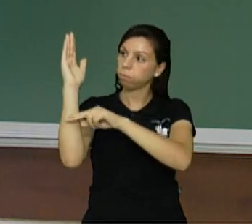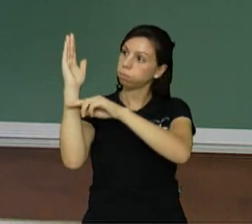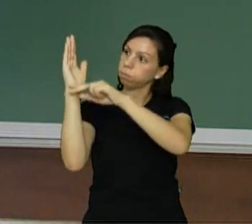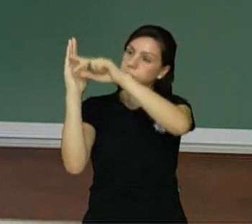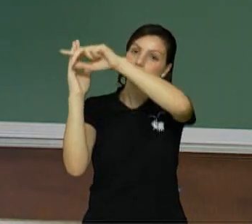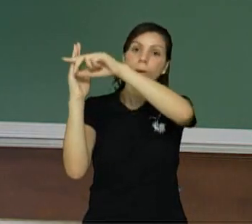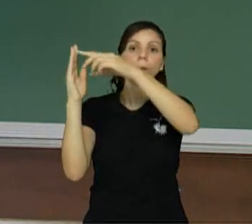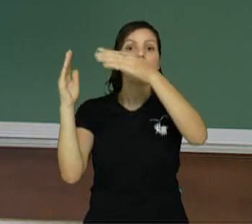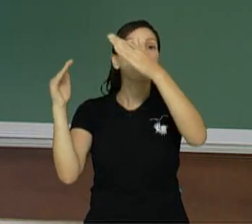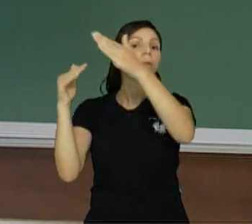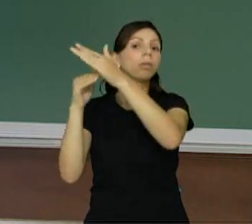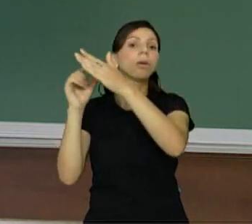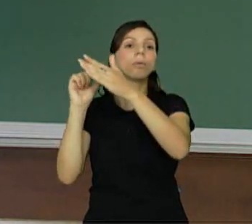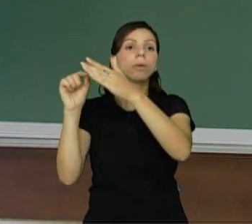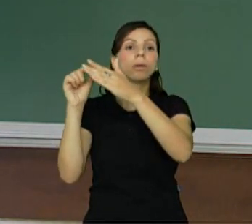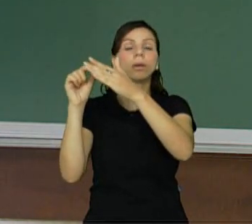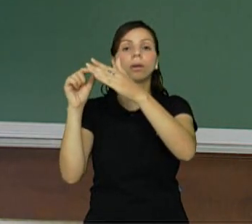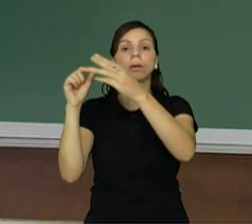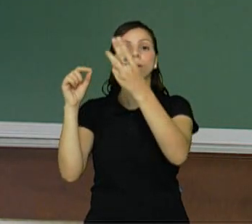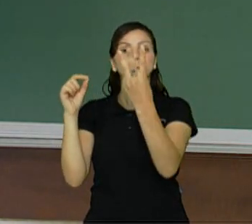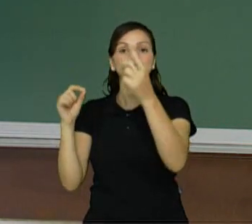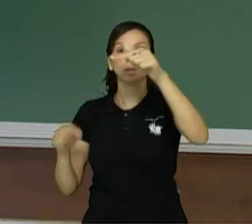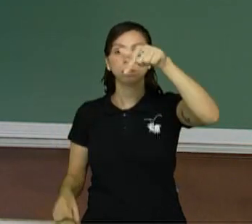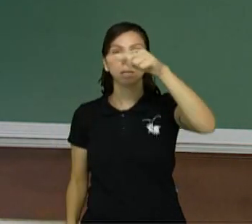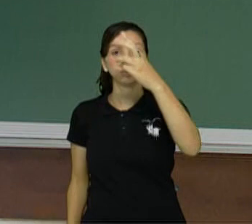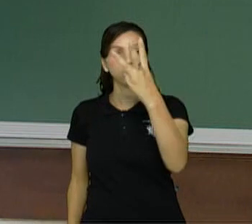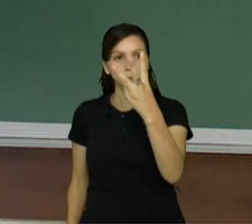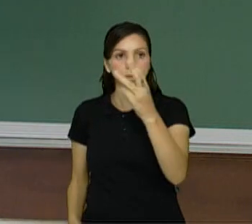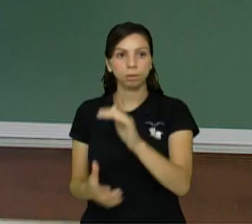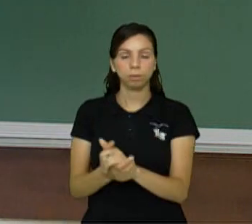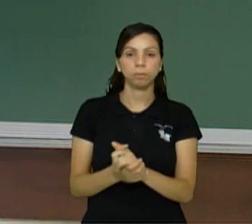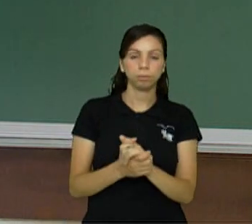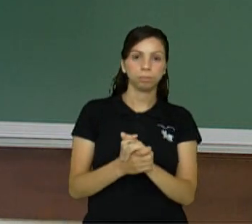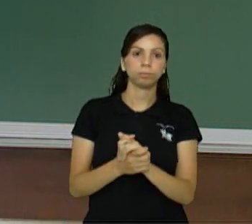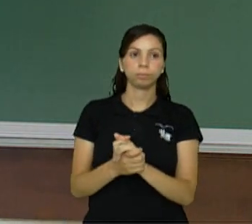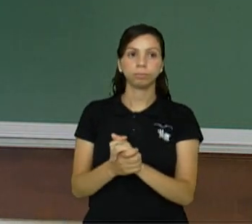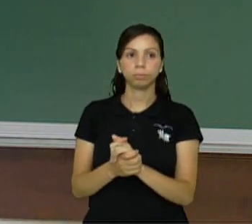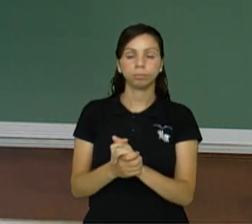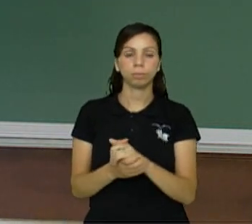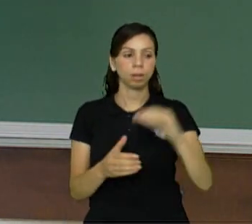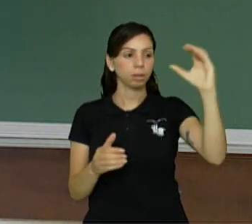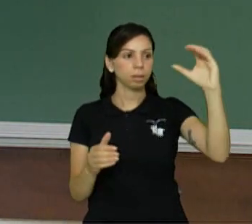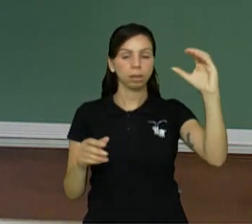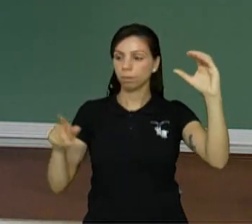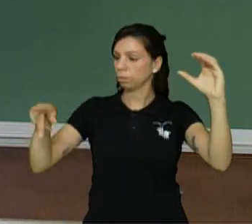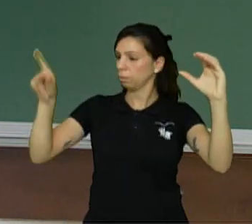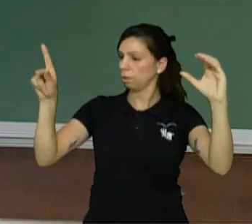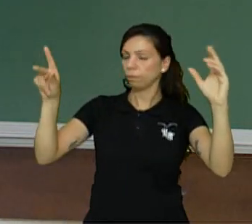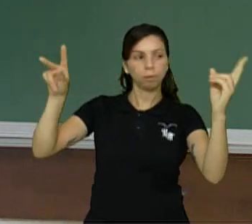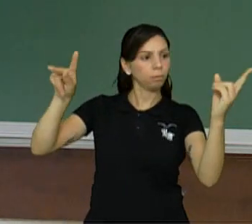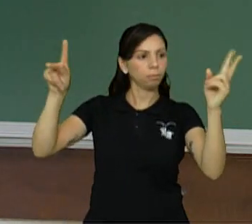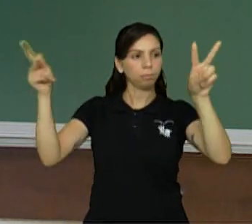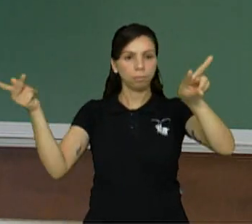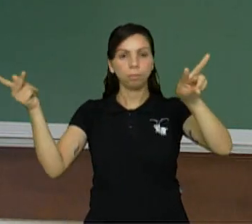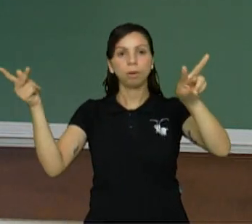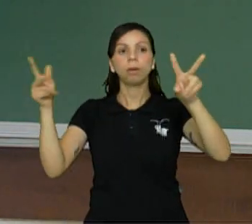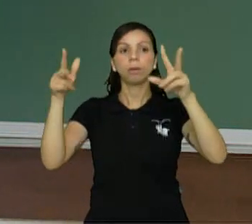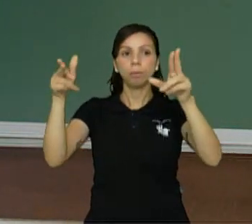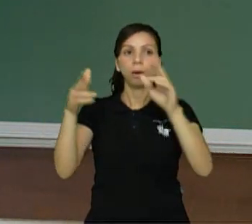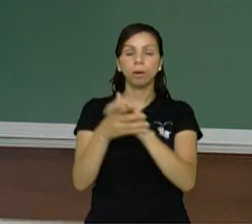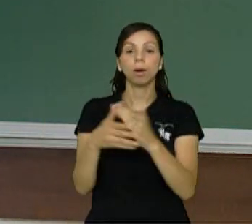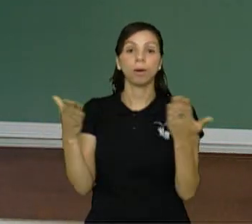até 373. Repare que a variação da escala Celsius corresponde à mesma variação da escala Kelvin. Já a